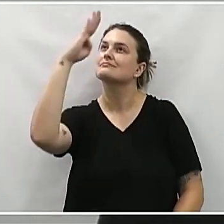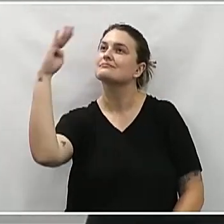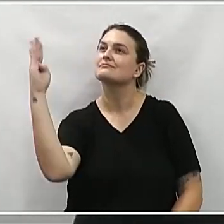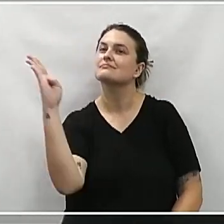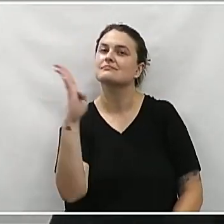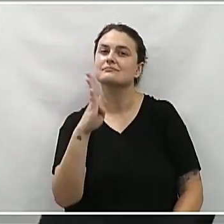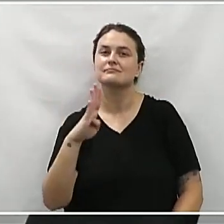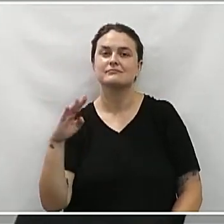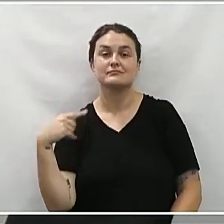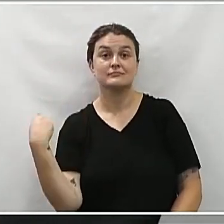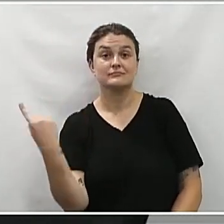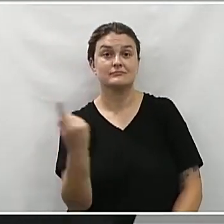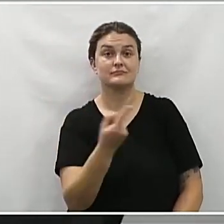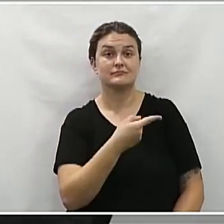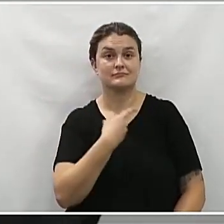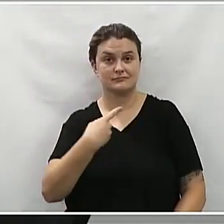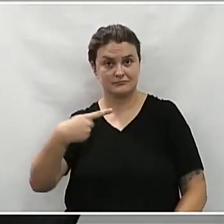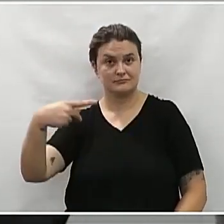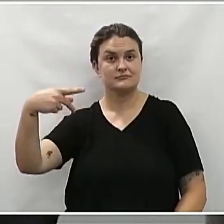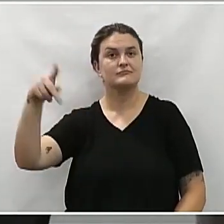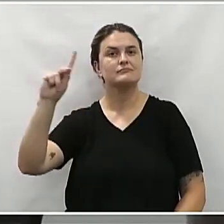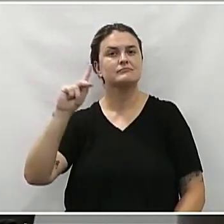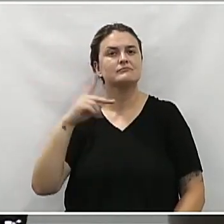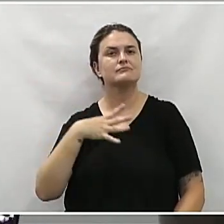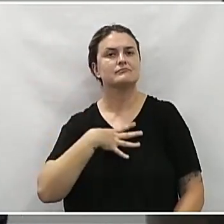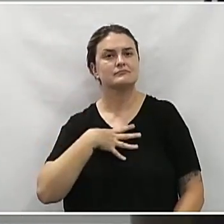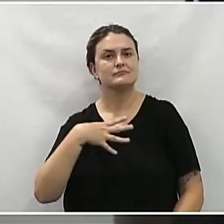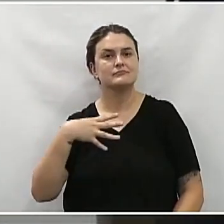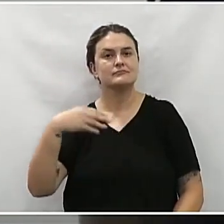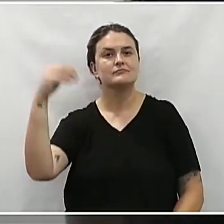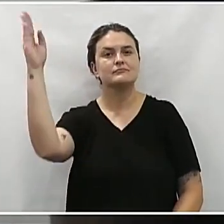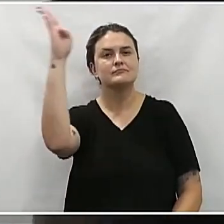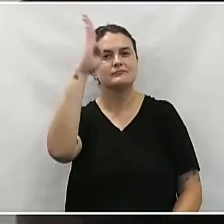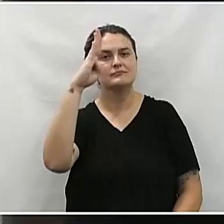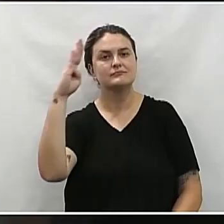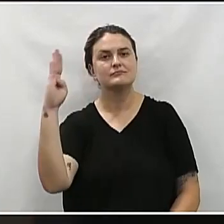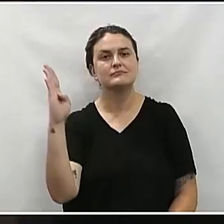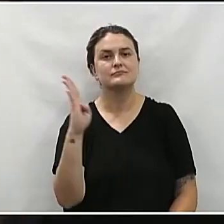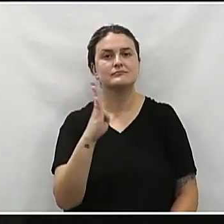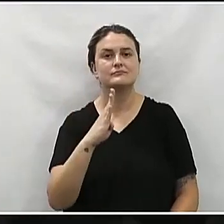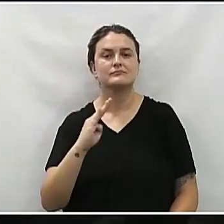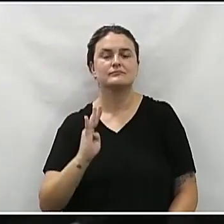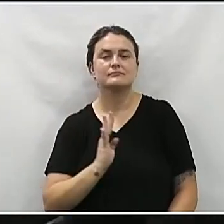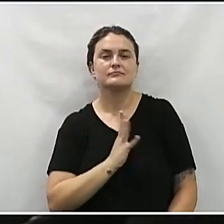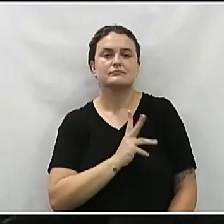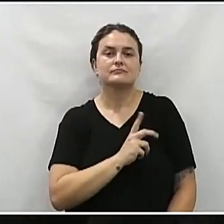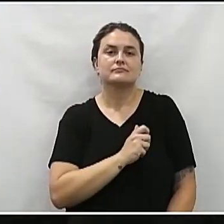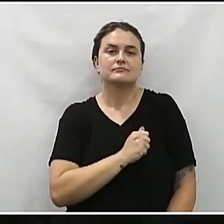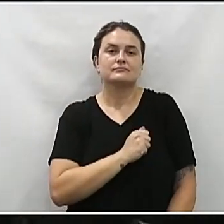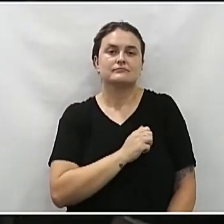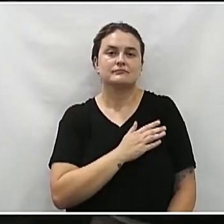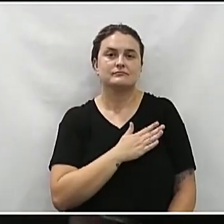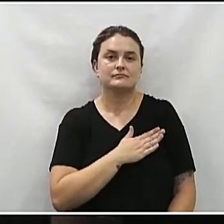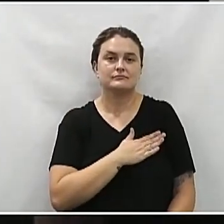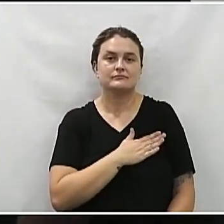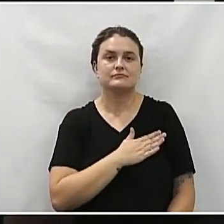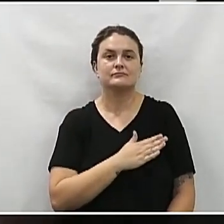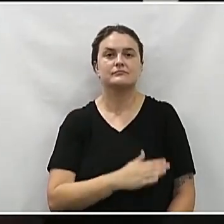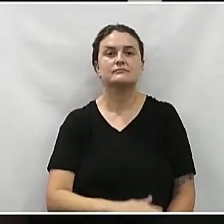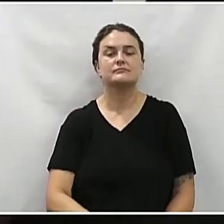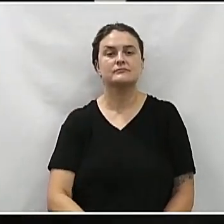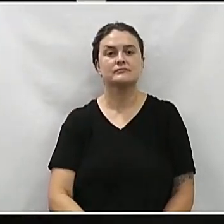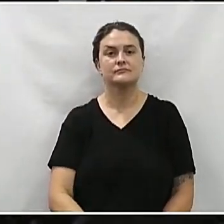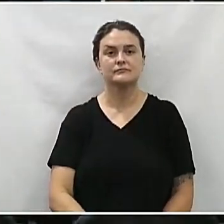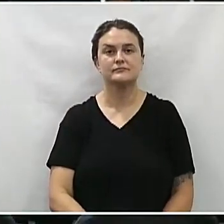mil, és do Brasil, pátria amada, dos filhos deste sol, és mãe gentil, pátria amada, Brasil.